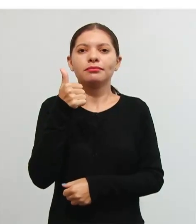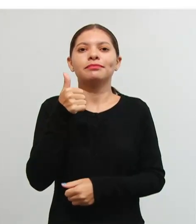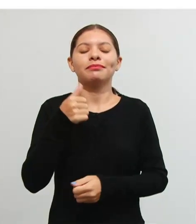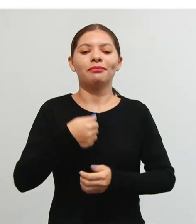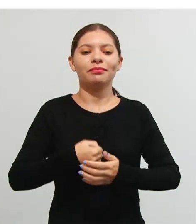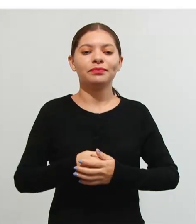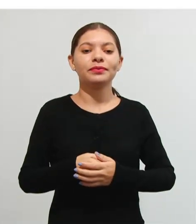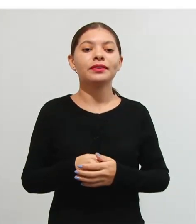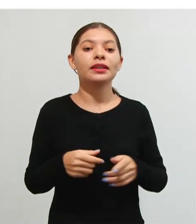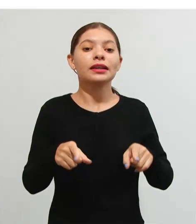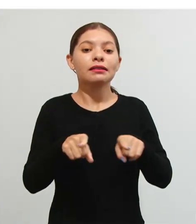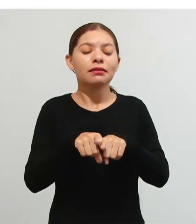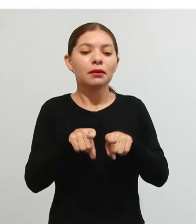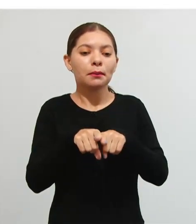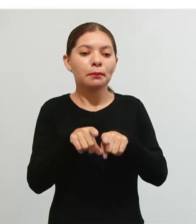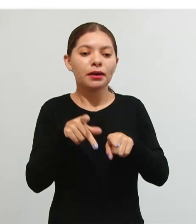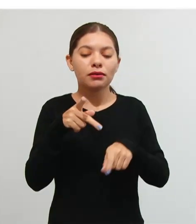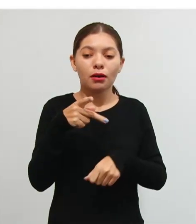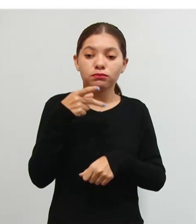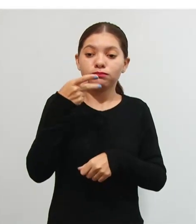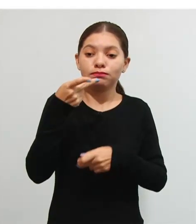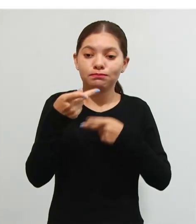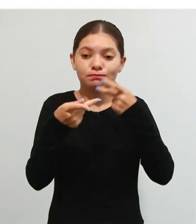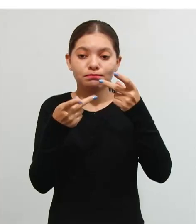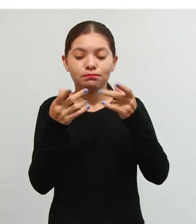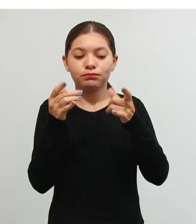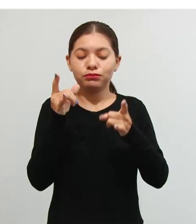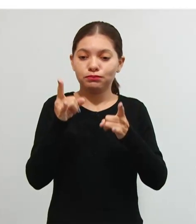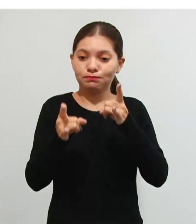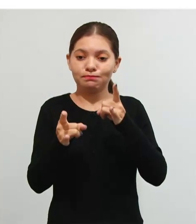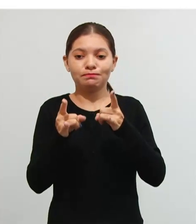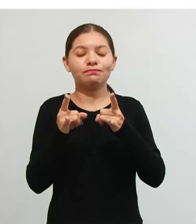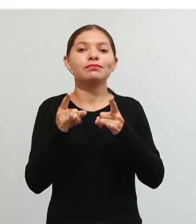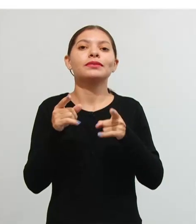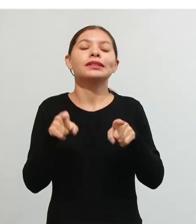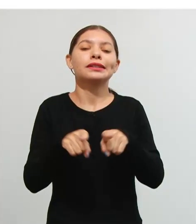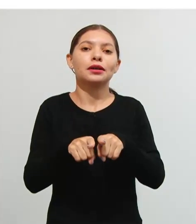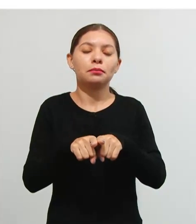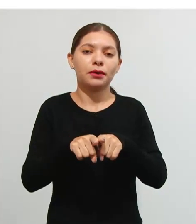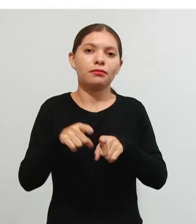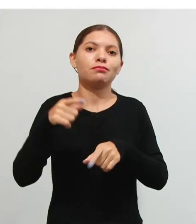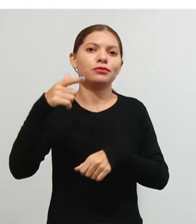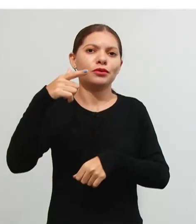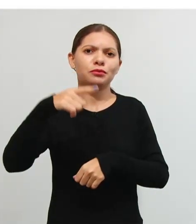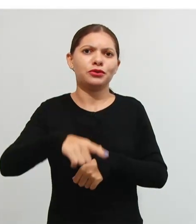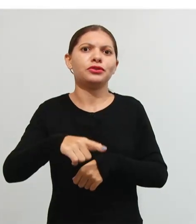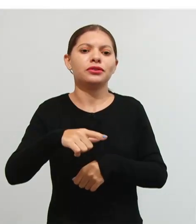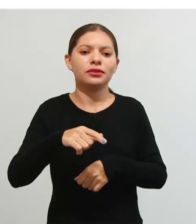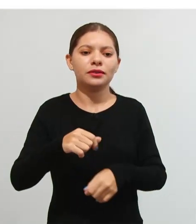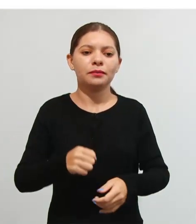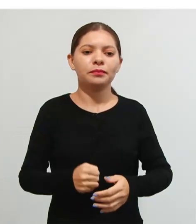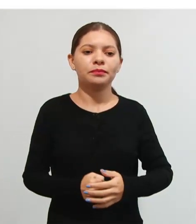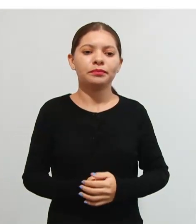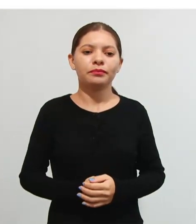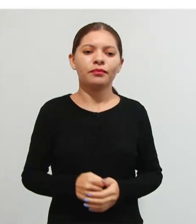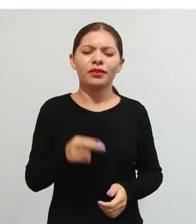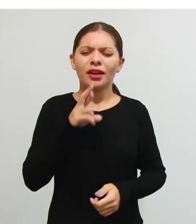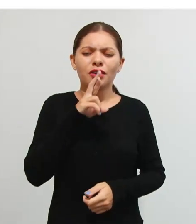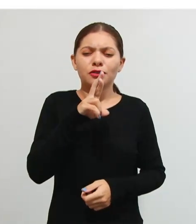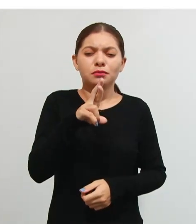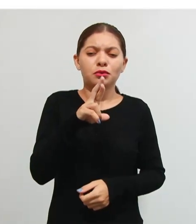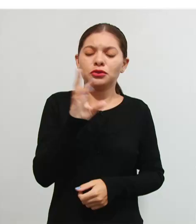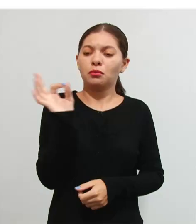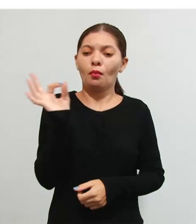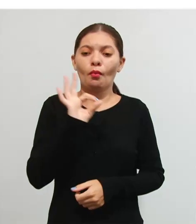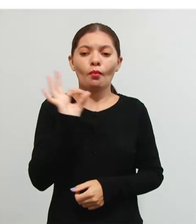possui fala robotizada e também repetida, né? Não responde quando chamado,